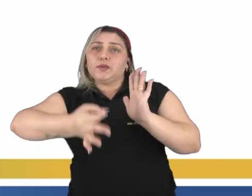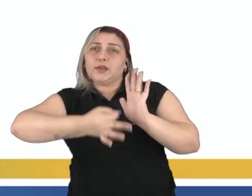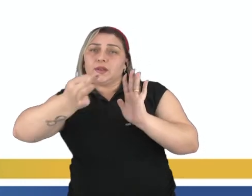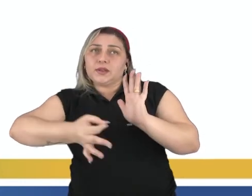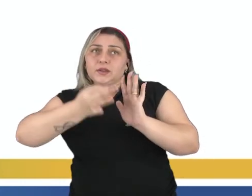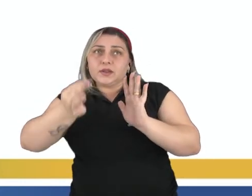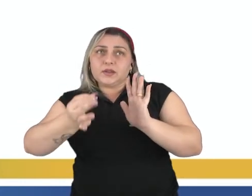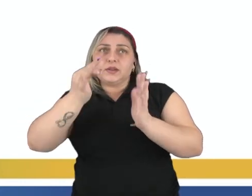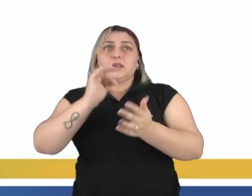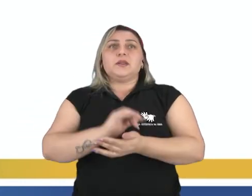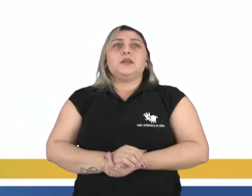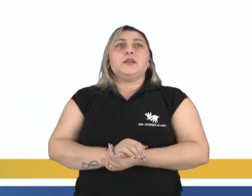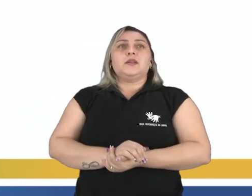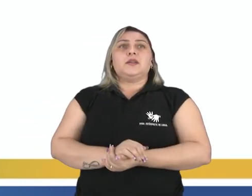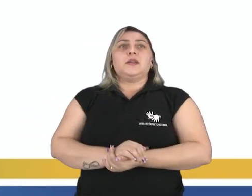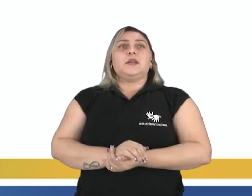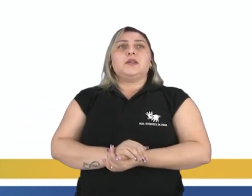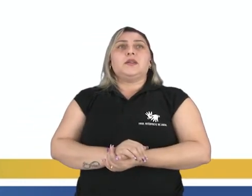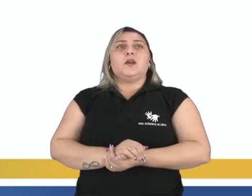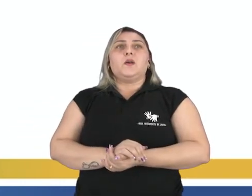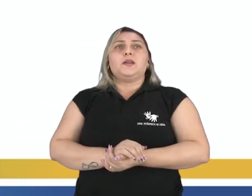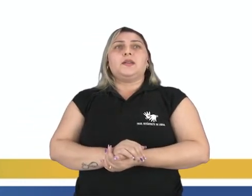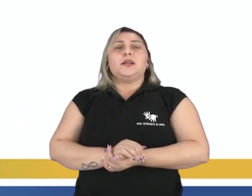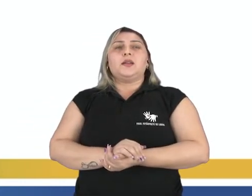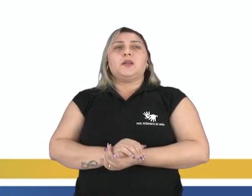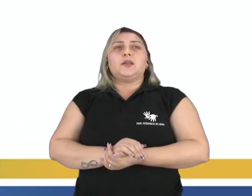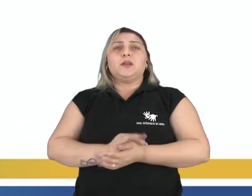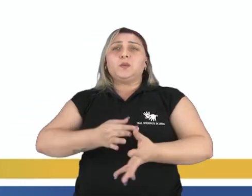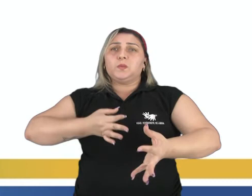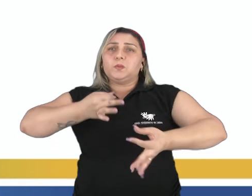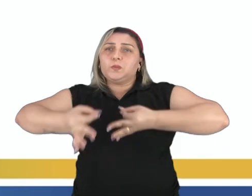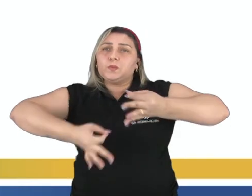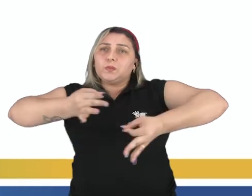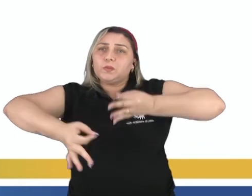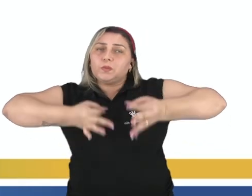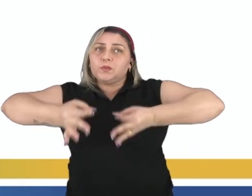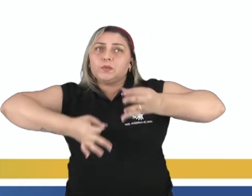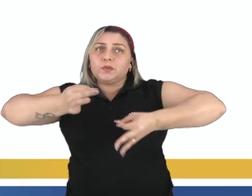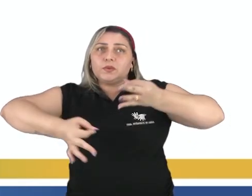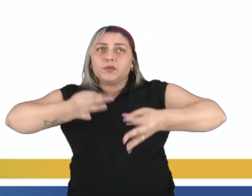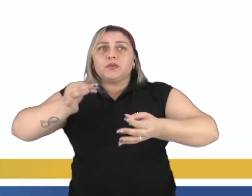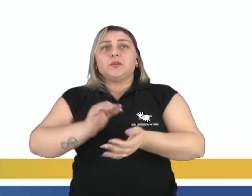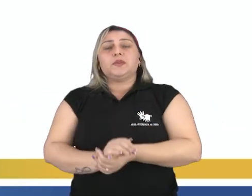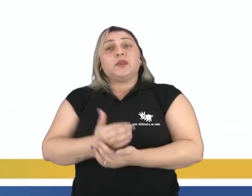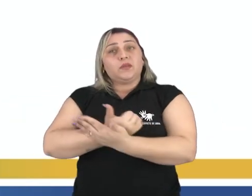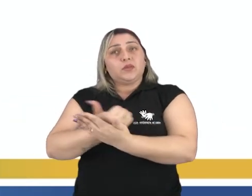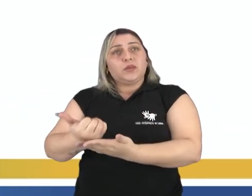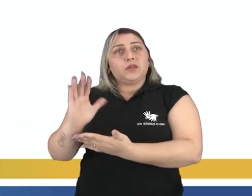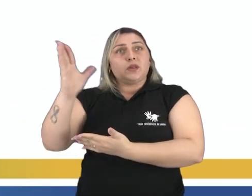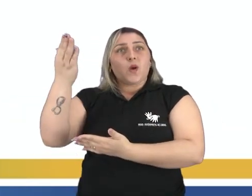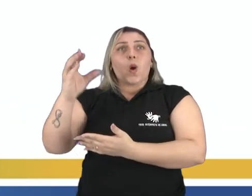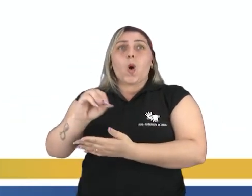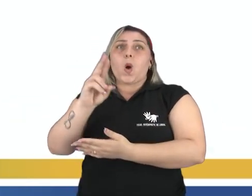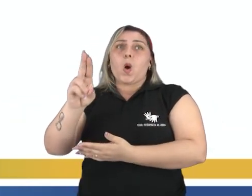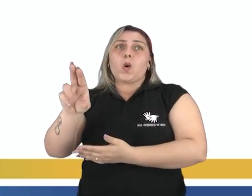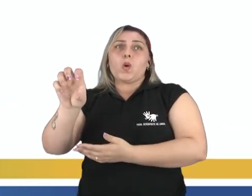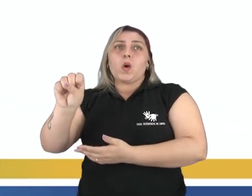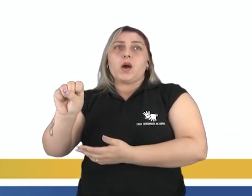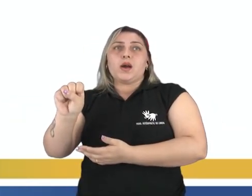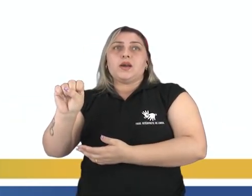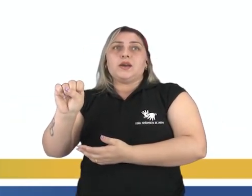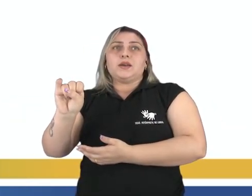dissertando sobre essa história ou ele está argumentando sobre aquelas ações que aconteceram ali